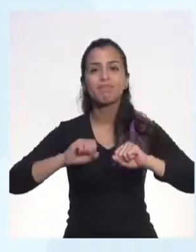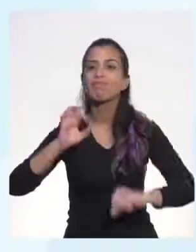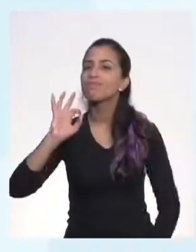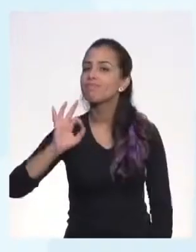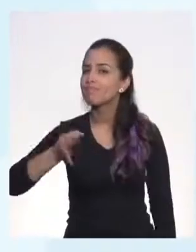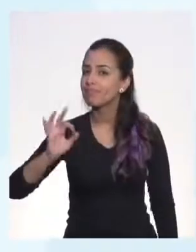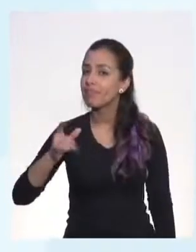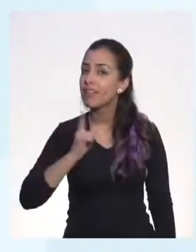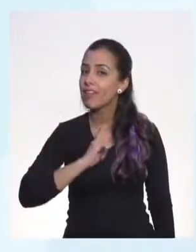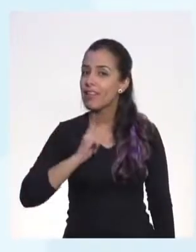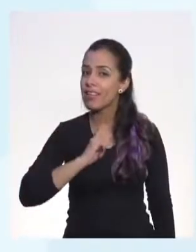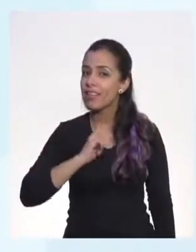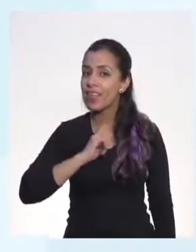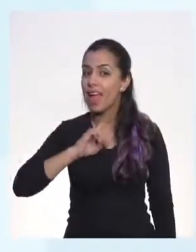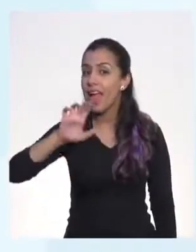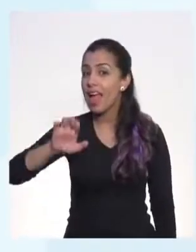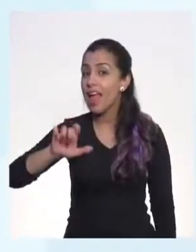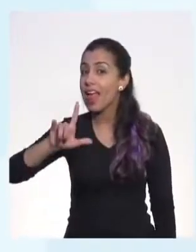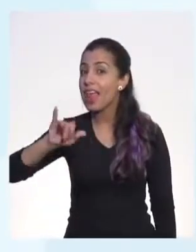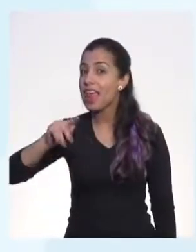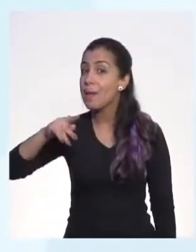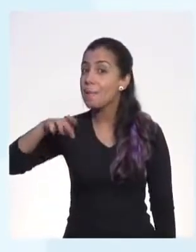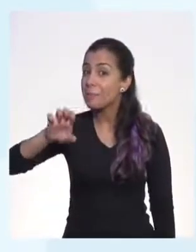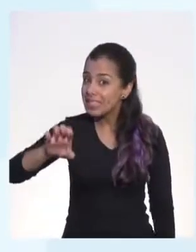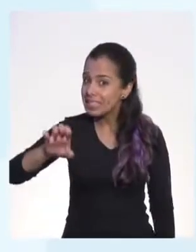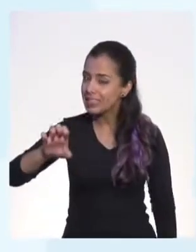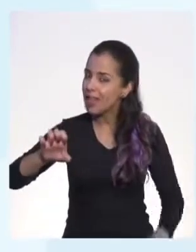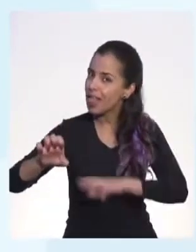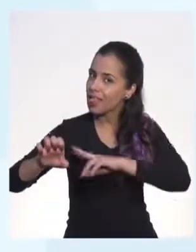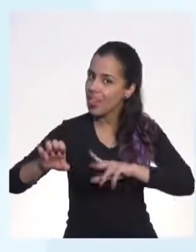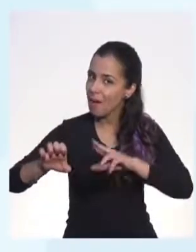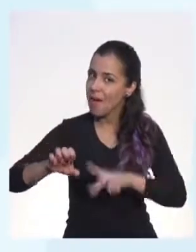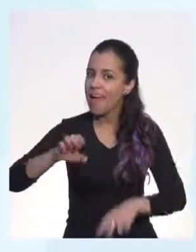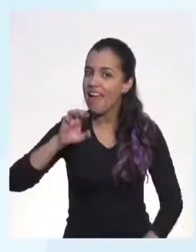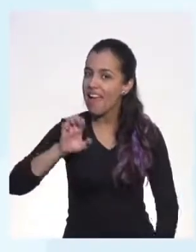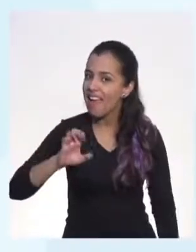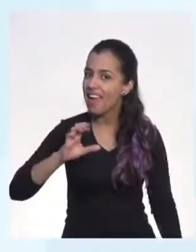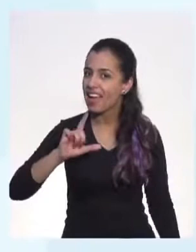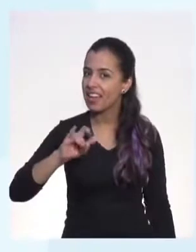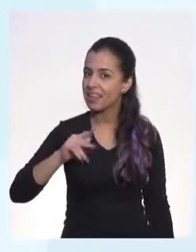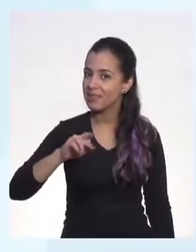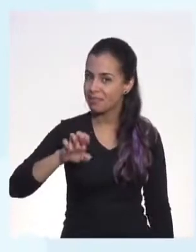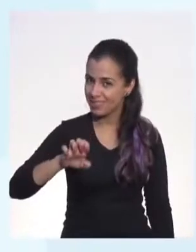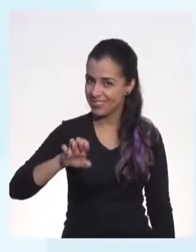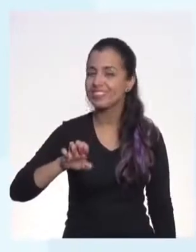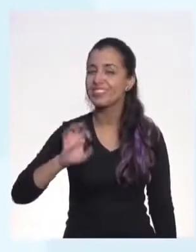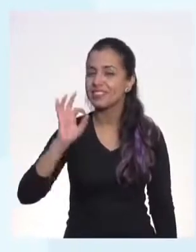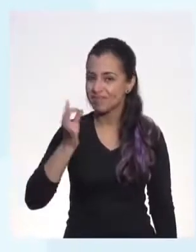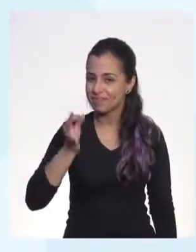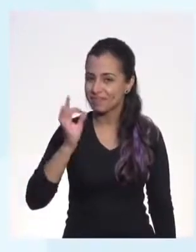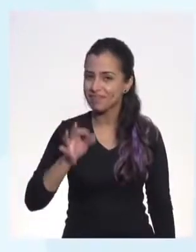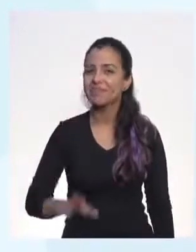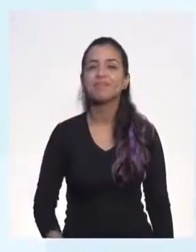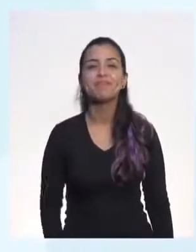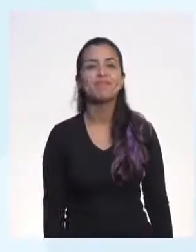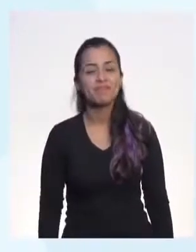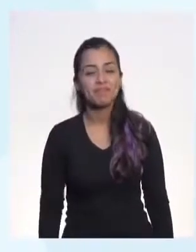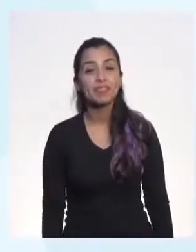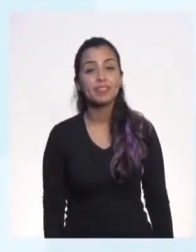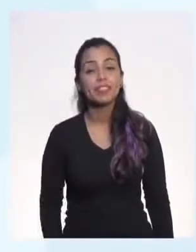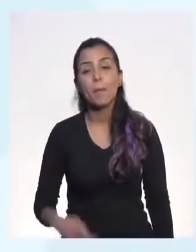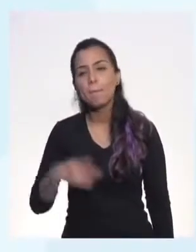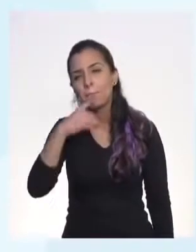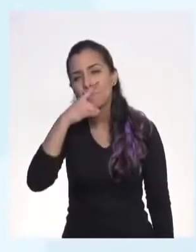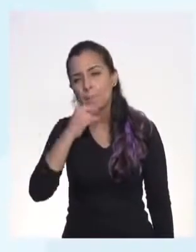a elipse não foi o eclipse foi a elipse sim o pai há muito tempo em